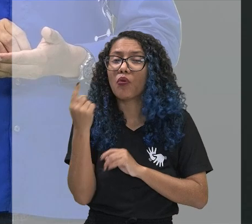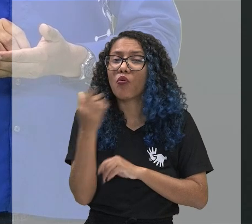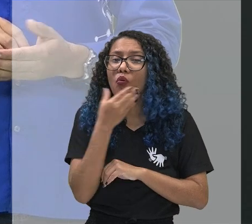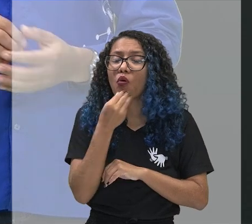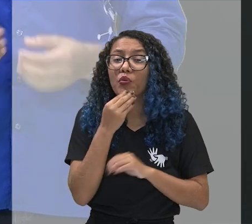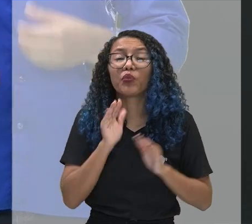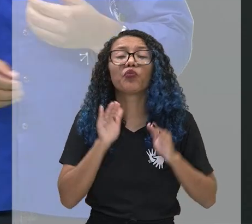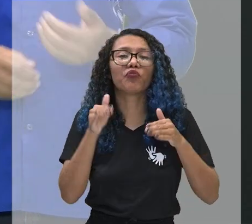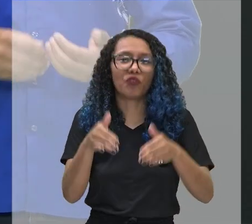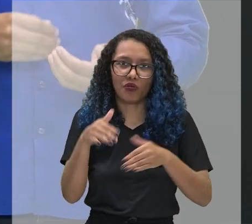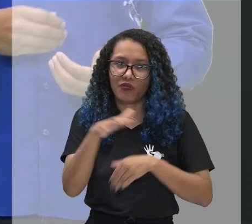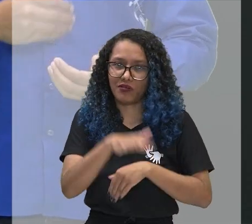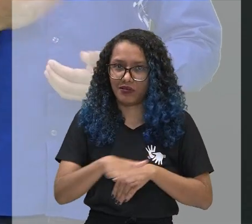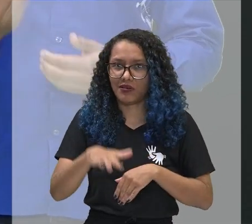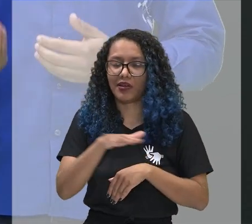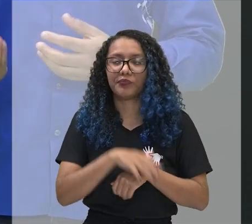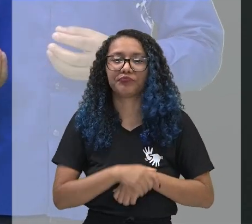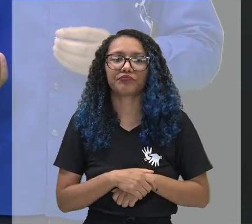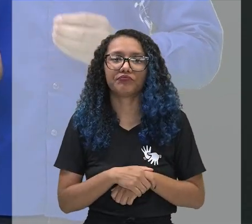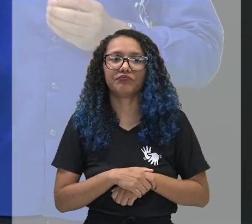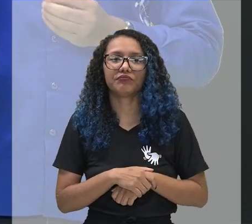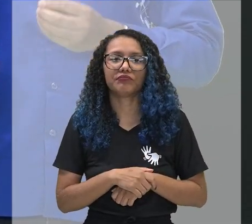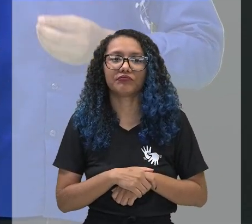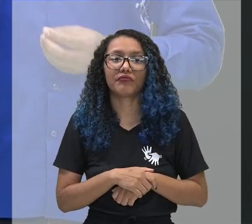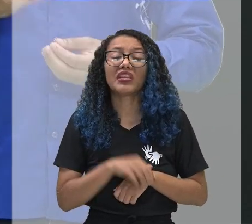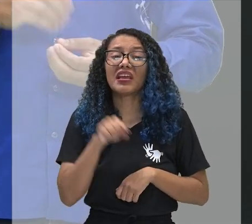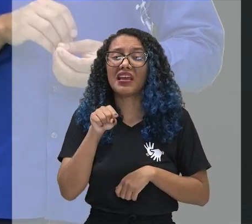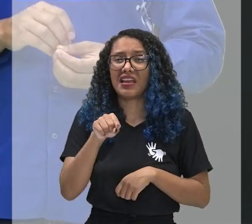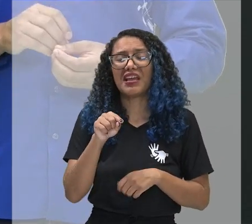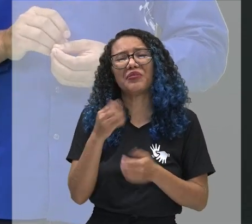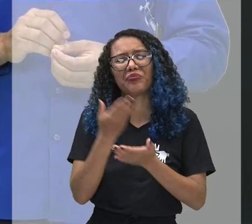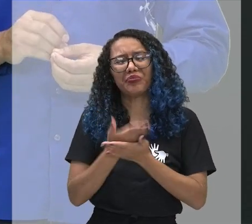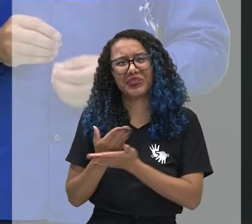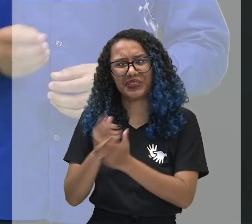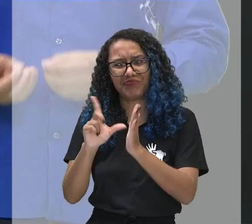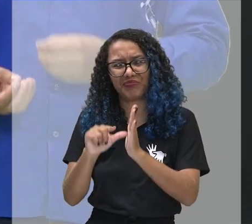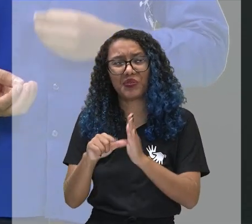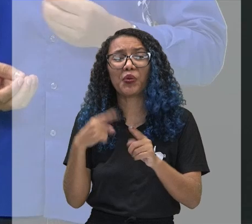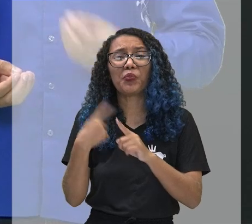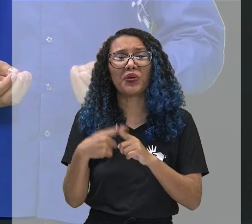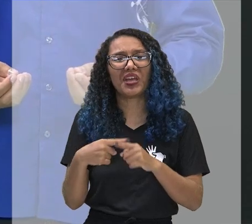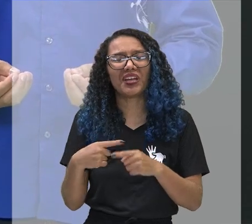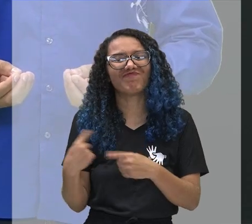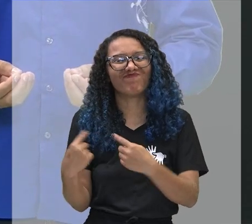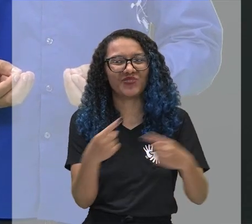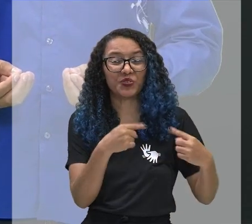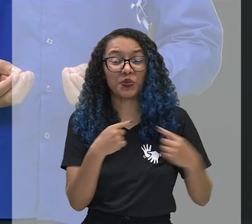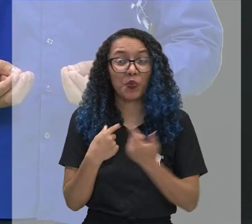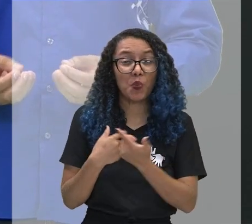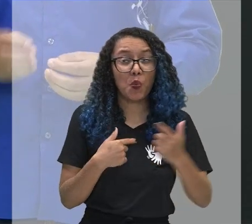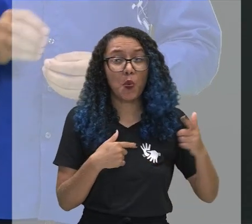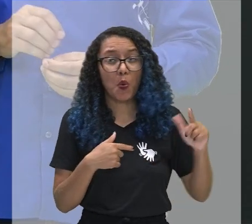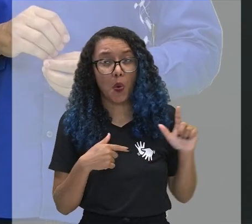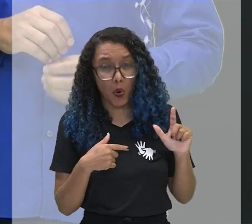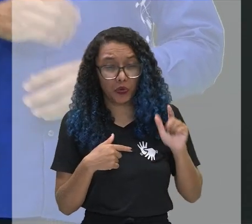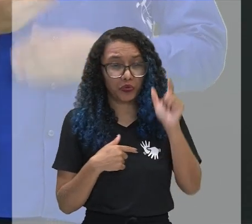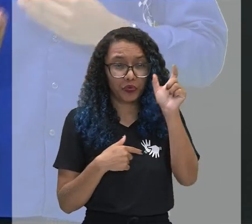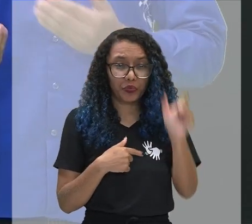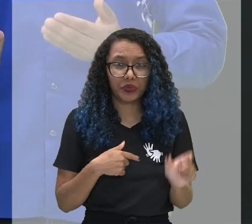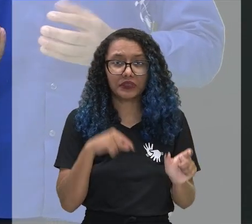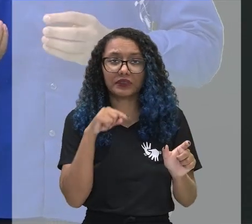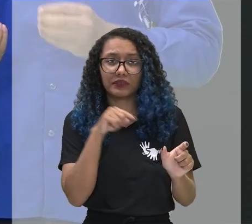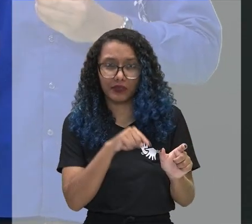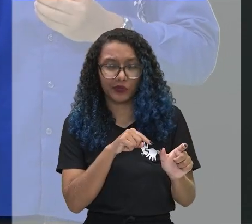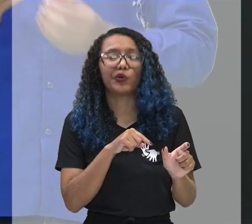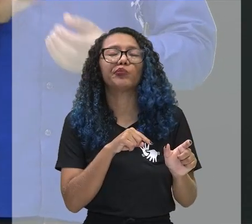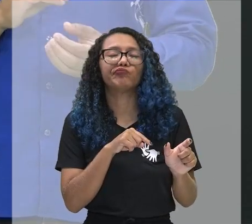nesse tópico. O trabalho dele sofreu um certo atraso devido a divergências pessoais com outro pesquisador na época, que por uma